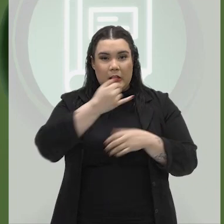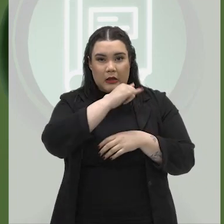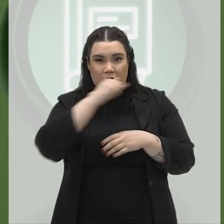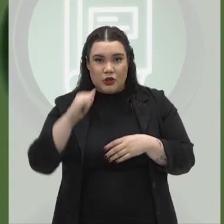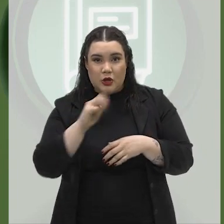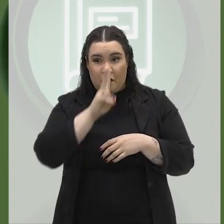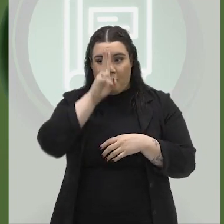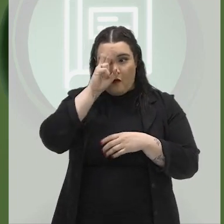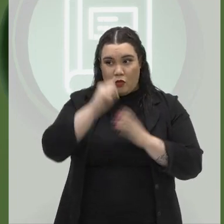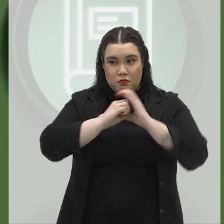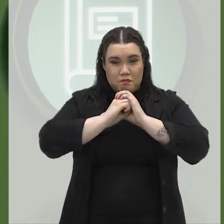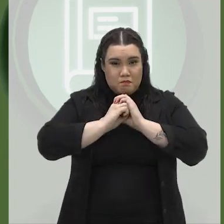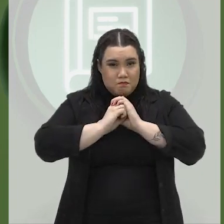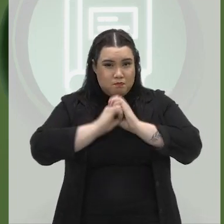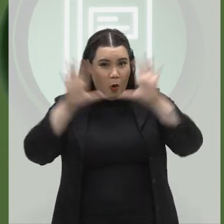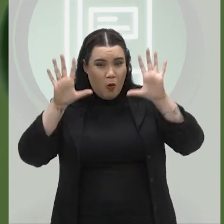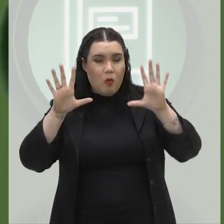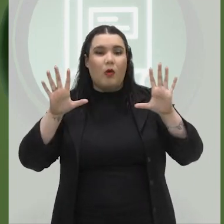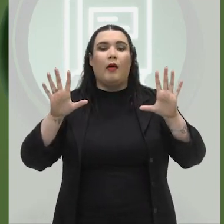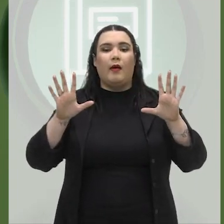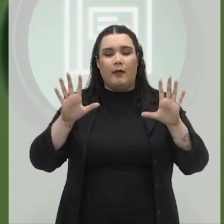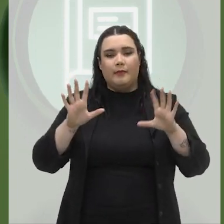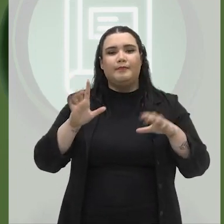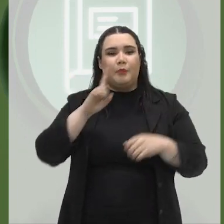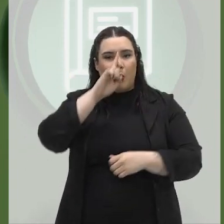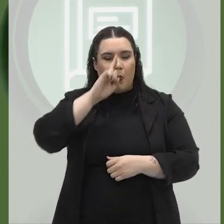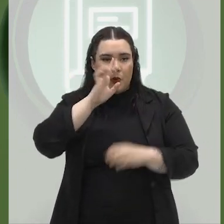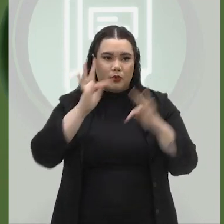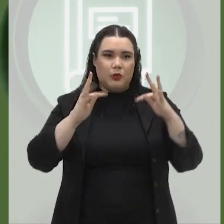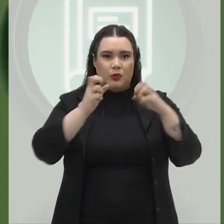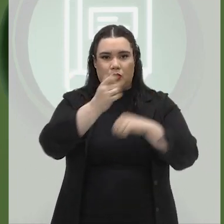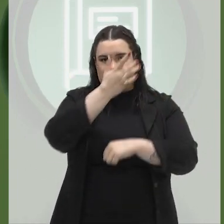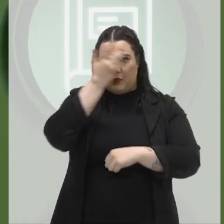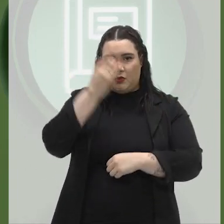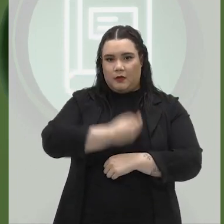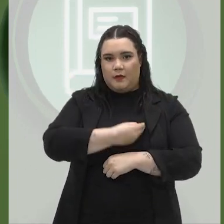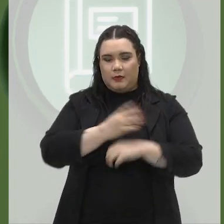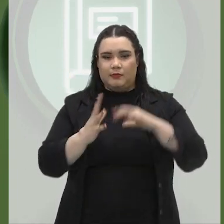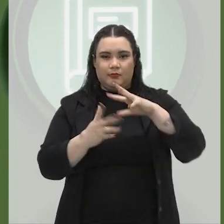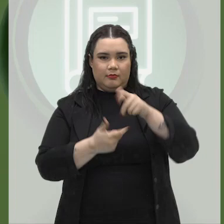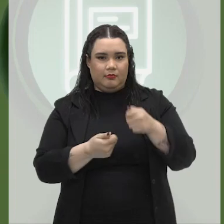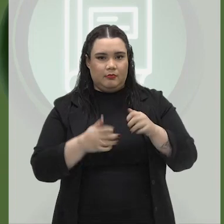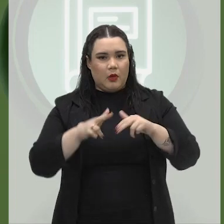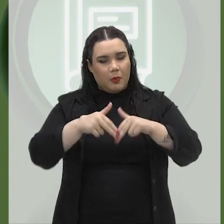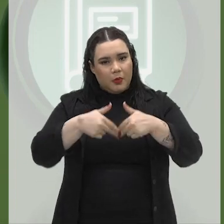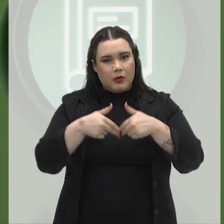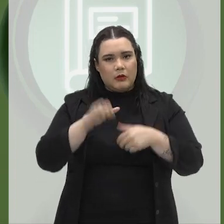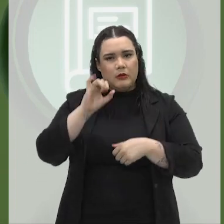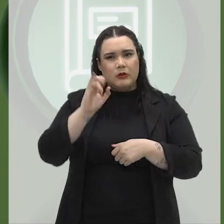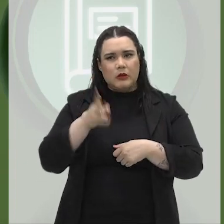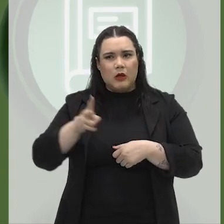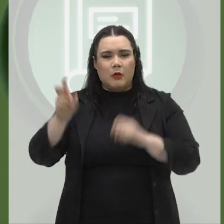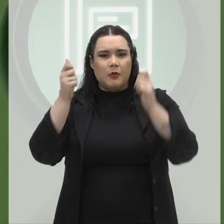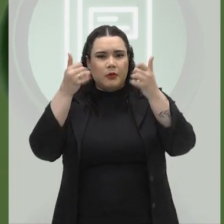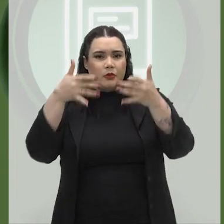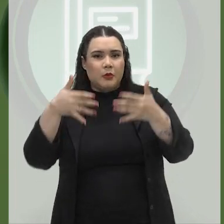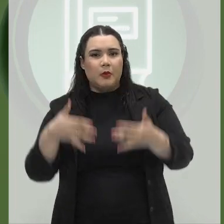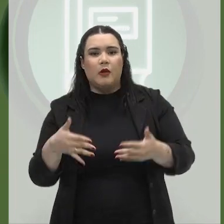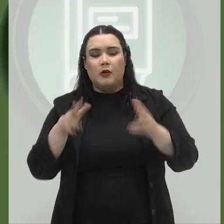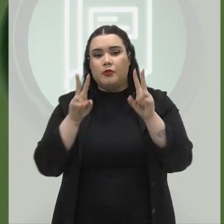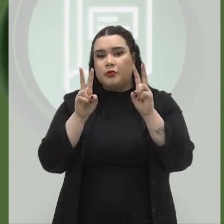nociva a todos os seres que vivem no nosso planeta. Portanto, reflitam sempre que se falar aí